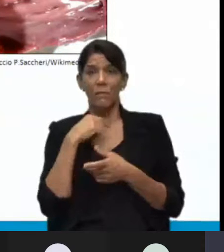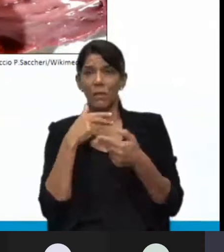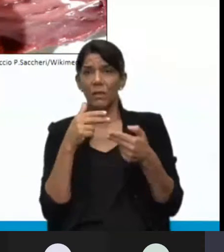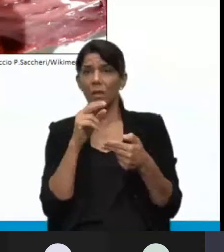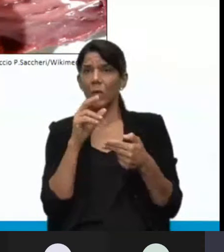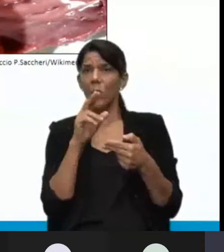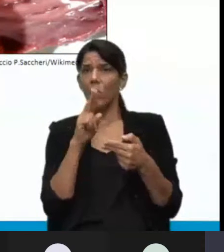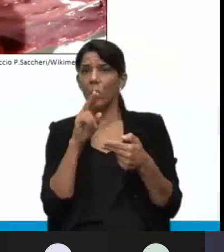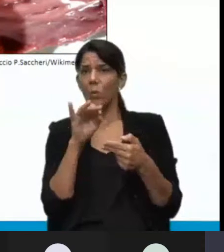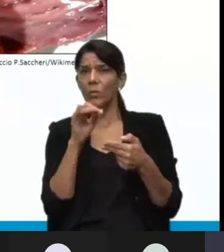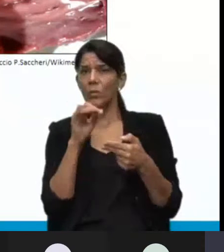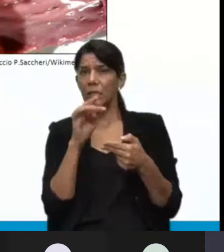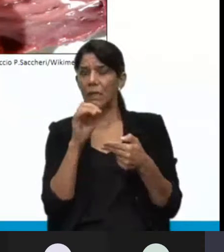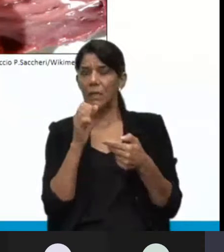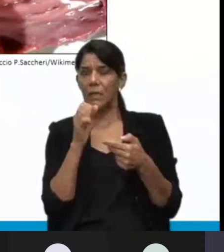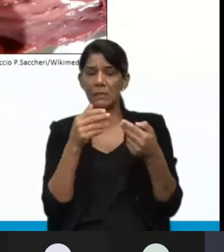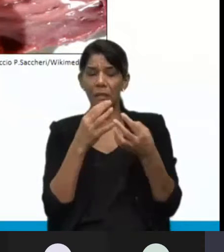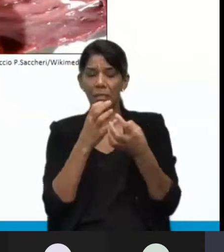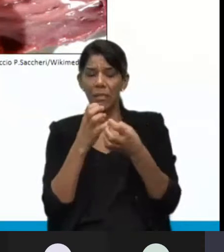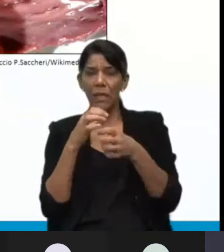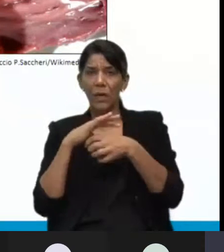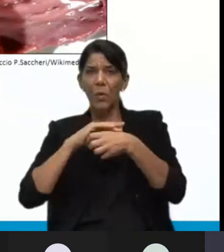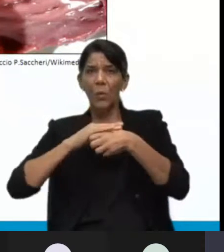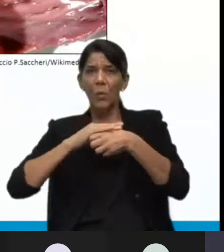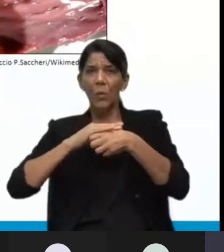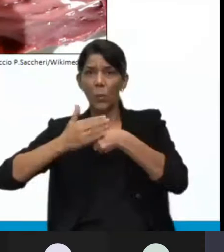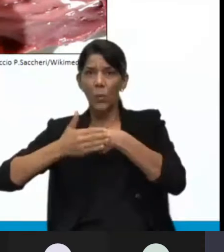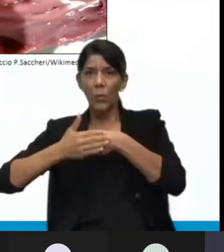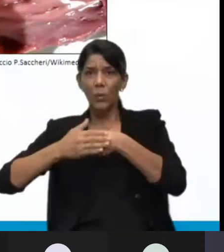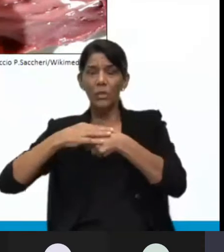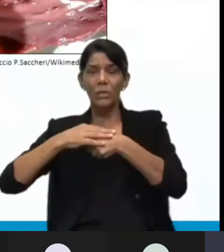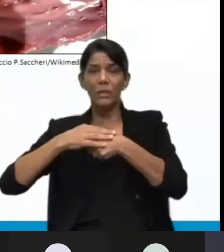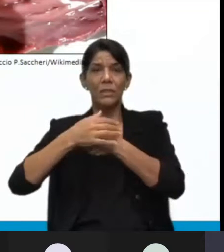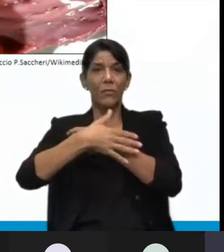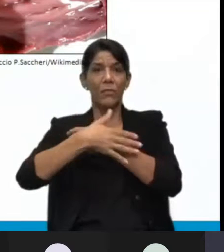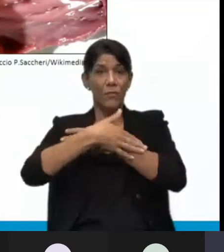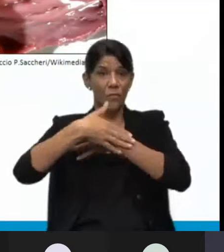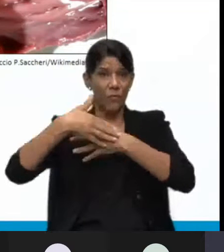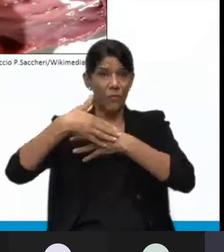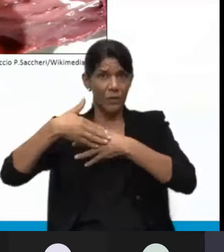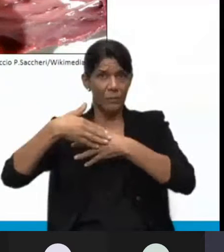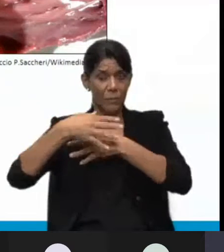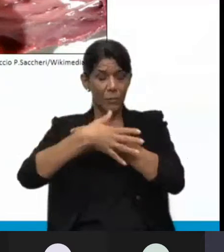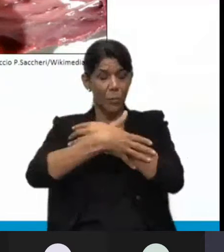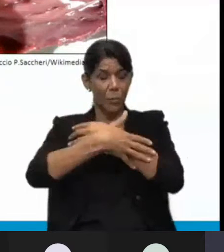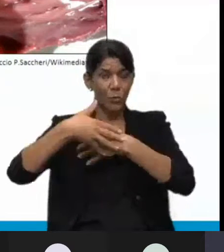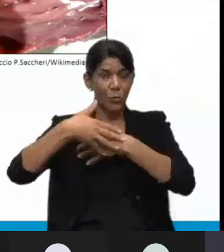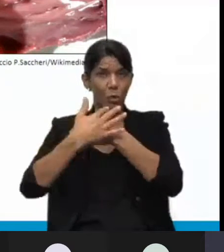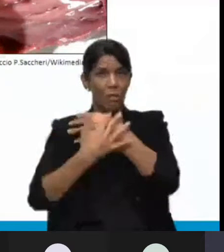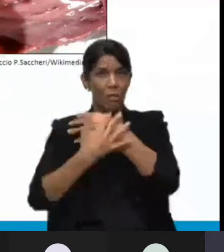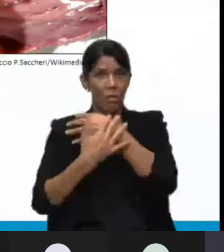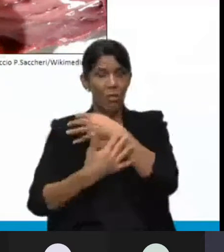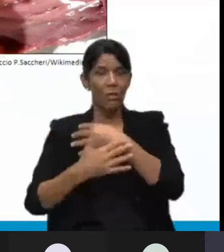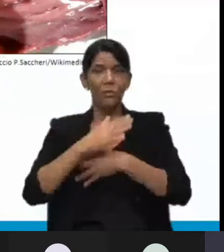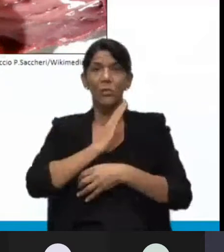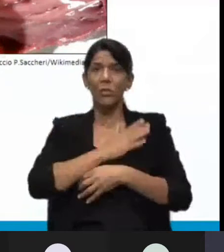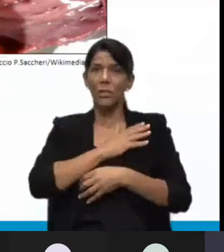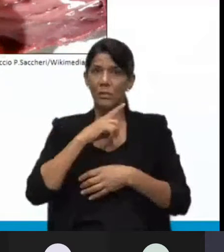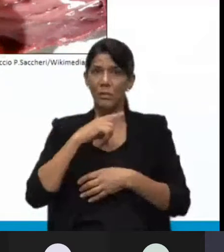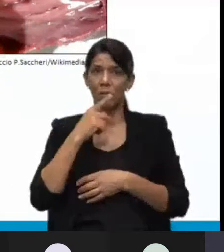umas rugosidades, né? Essas rugosidades, na verdade, são feixes de fibras musculares, tá? São feixes de fibras musculares